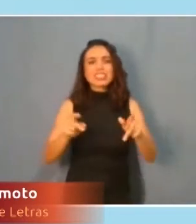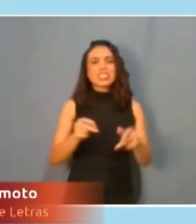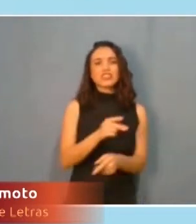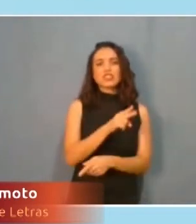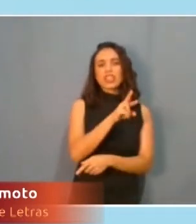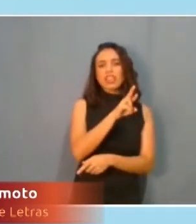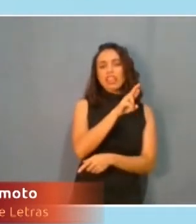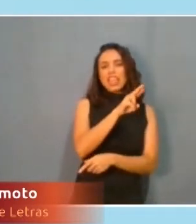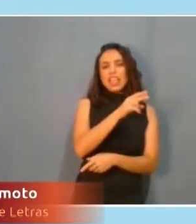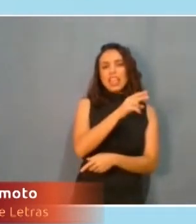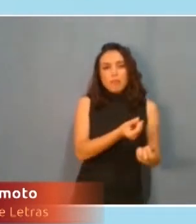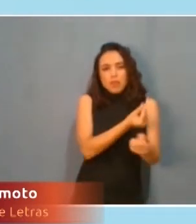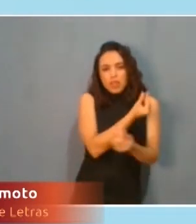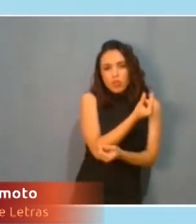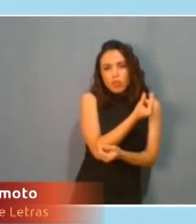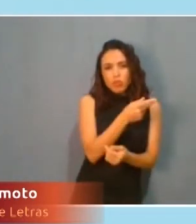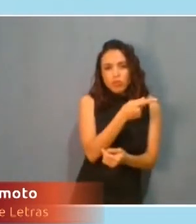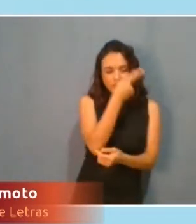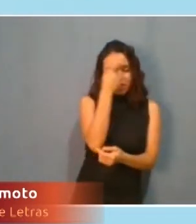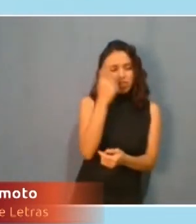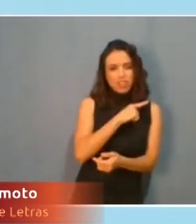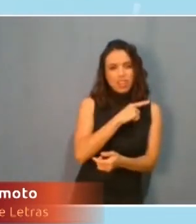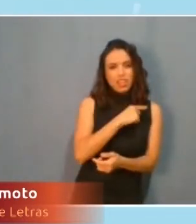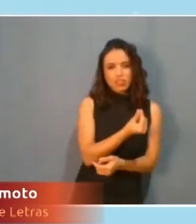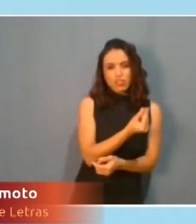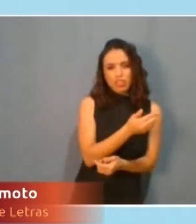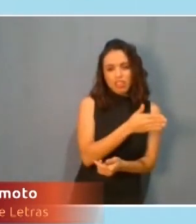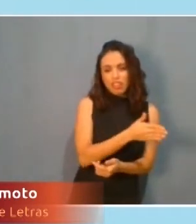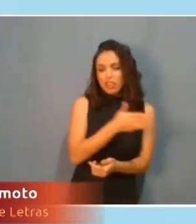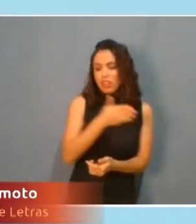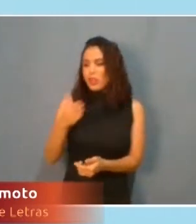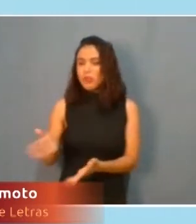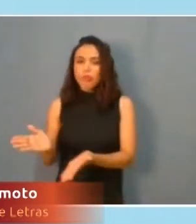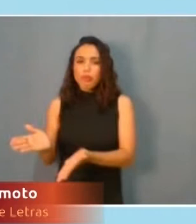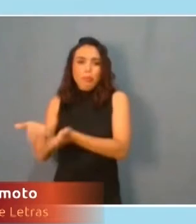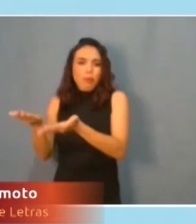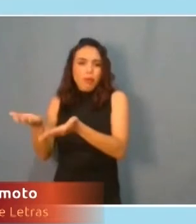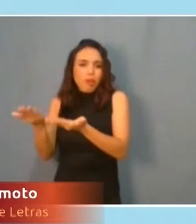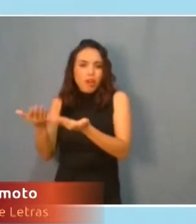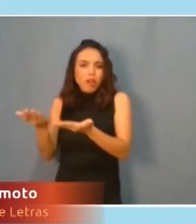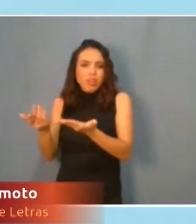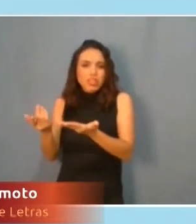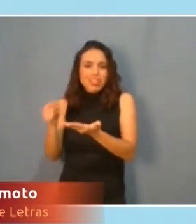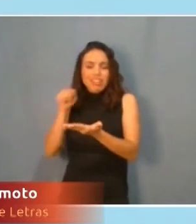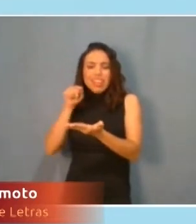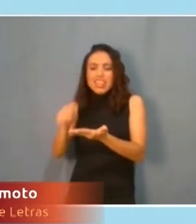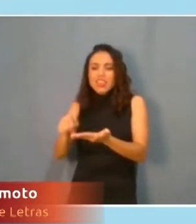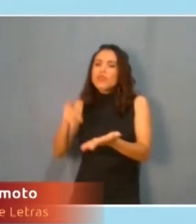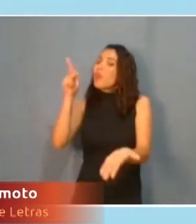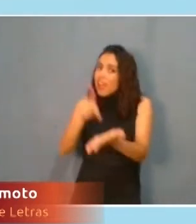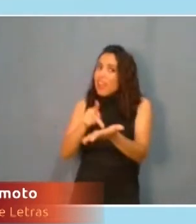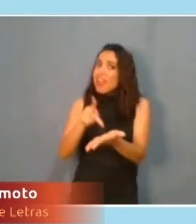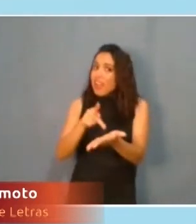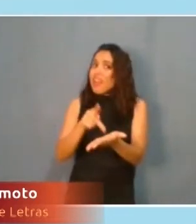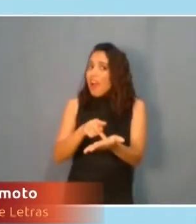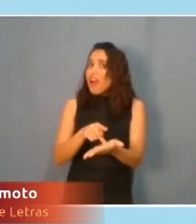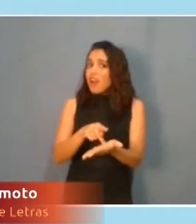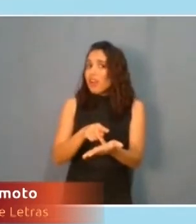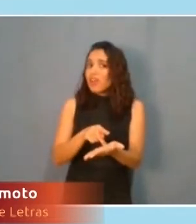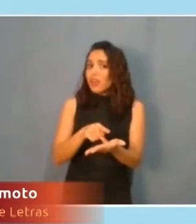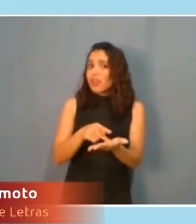tem 60% da riqueza. E isso que eu estou falando são dados, qualquer um pode pesquisar, isso tá, né,